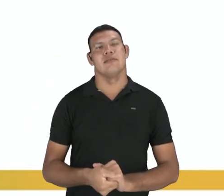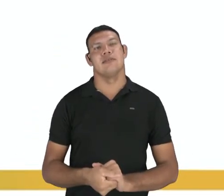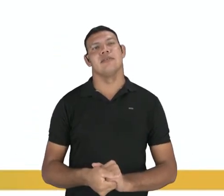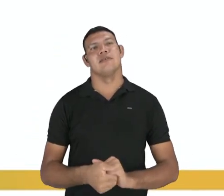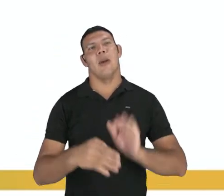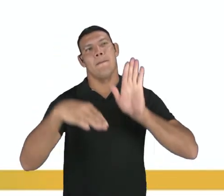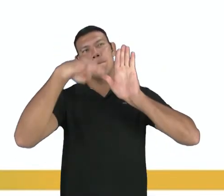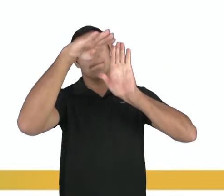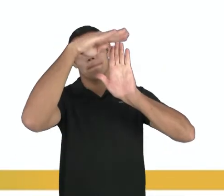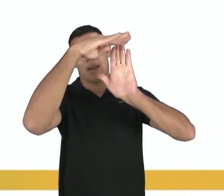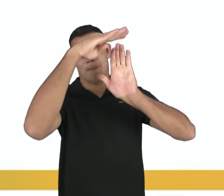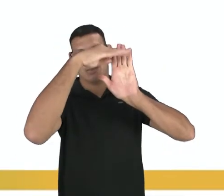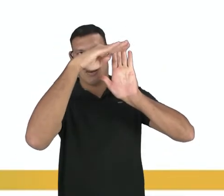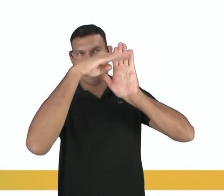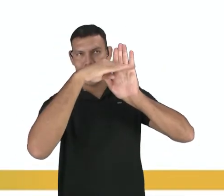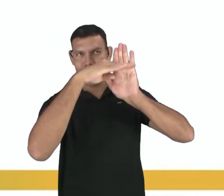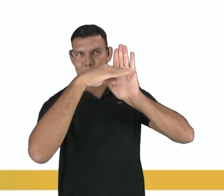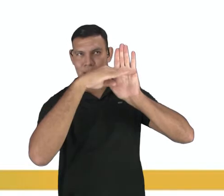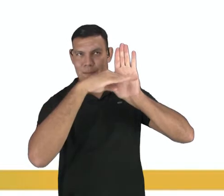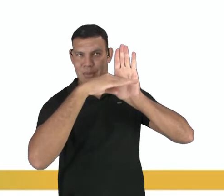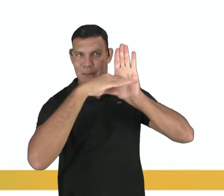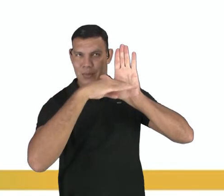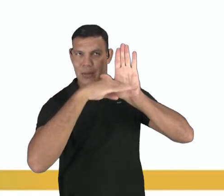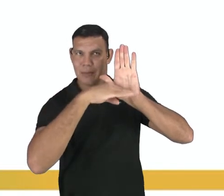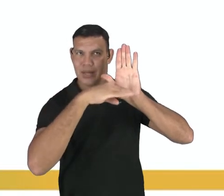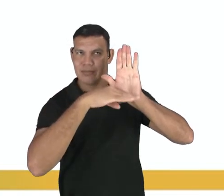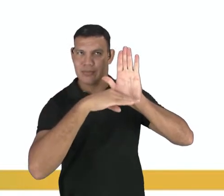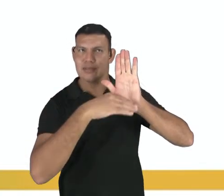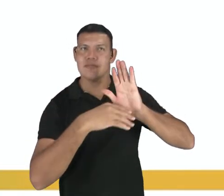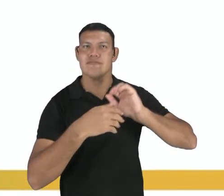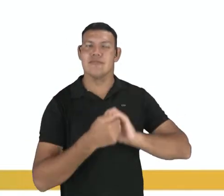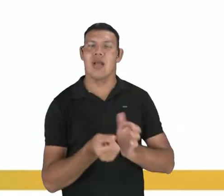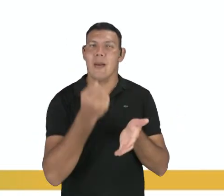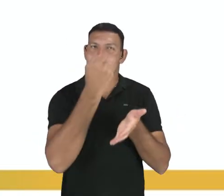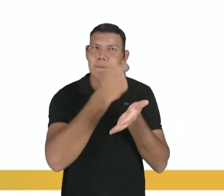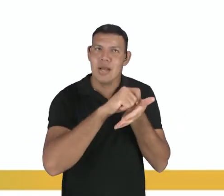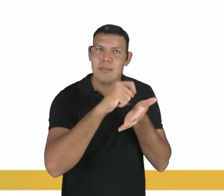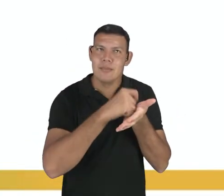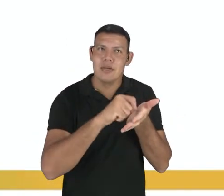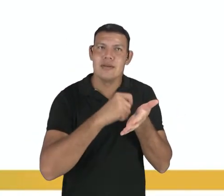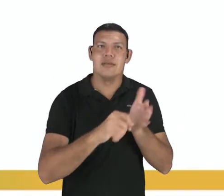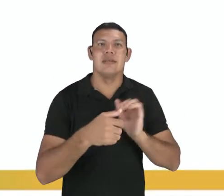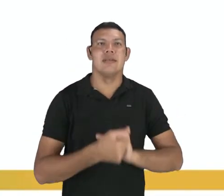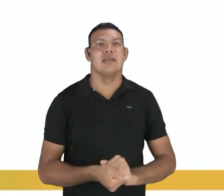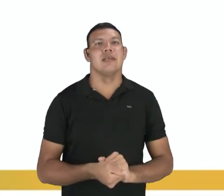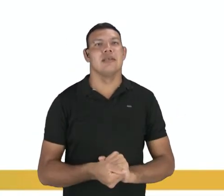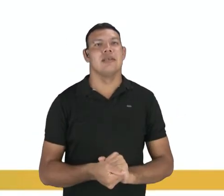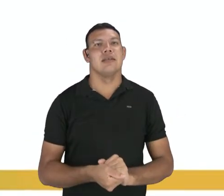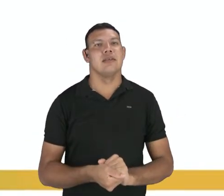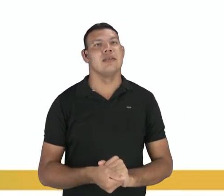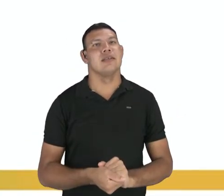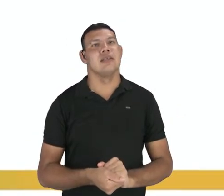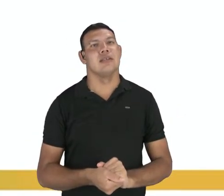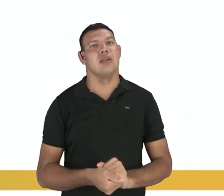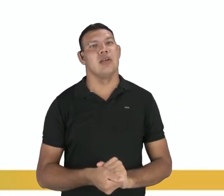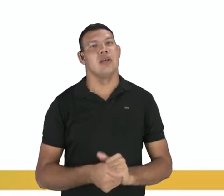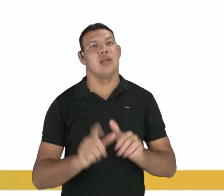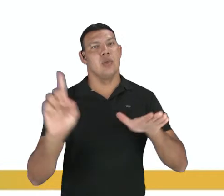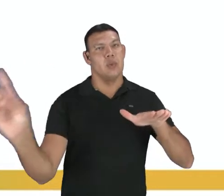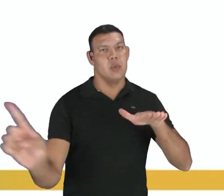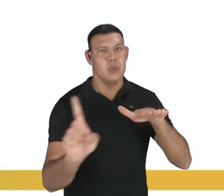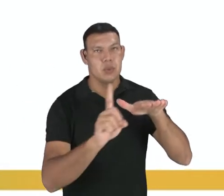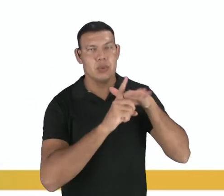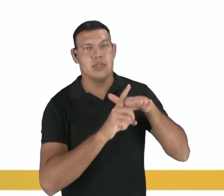Take apart, desmontar, criticar. Take down, anotar. Take it in, incluir. Take it out,